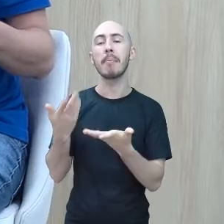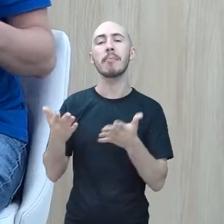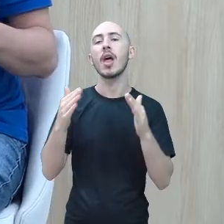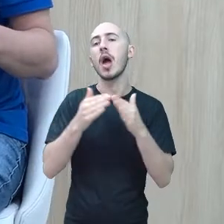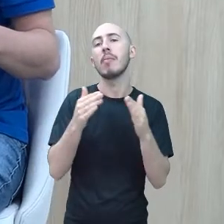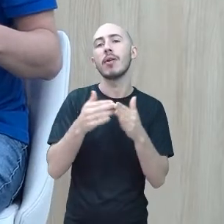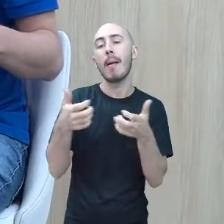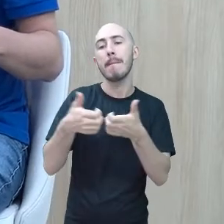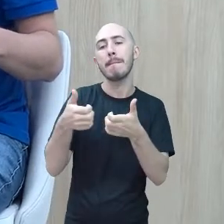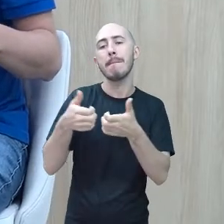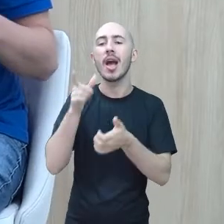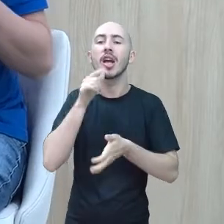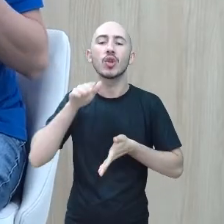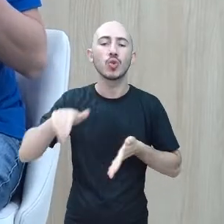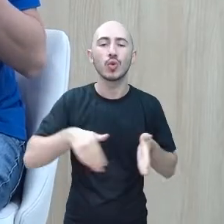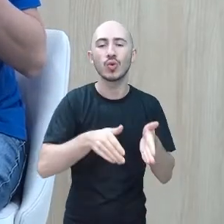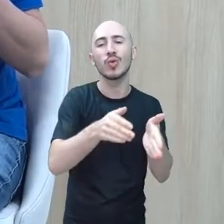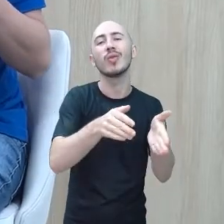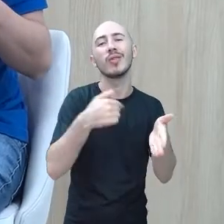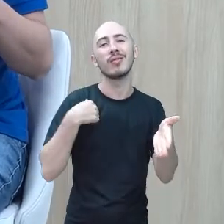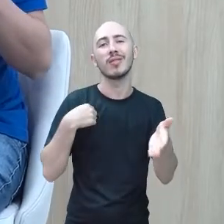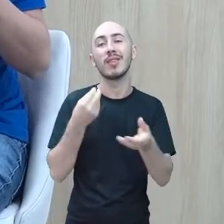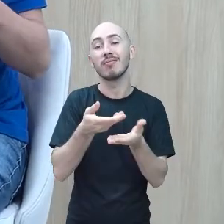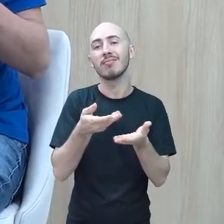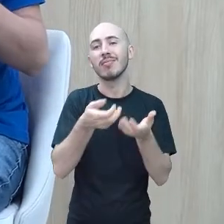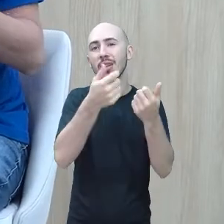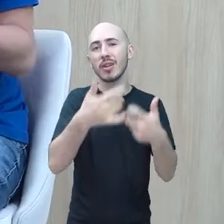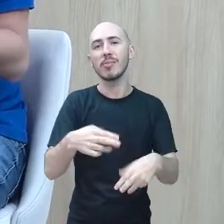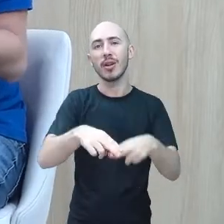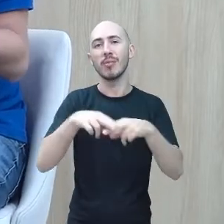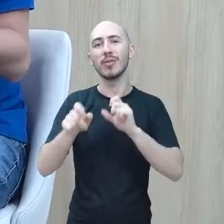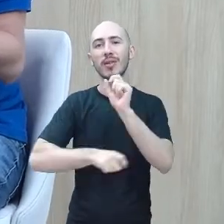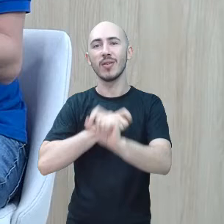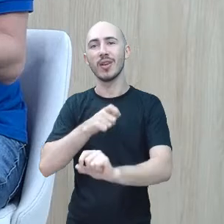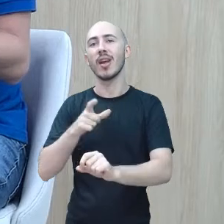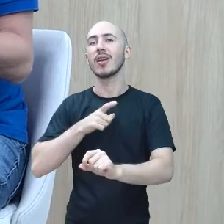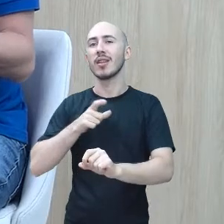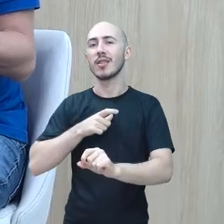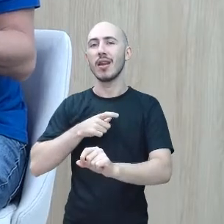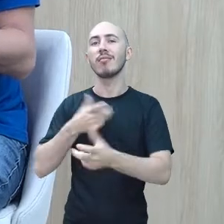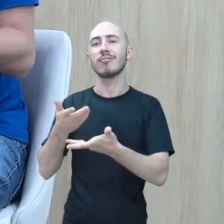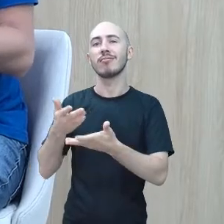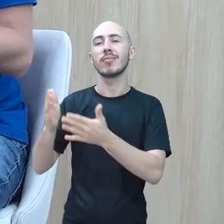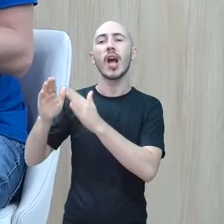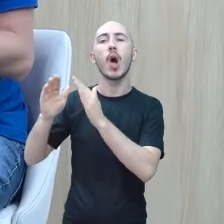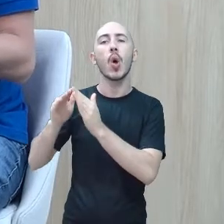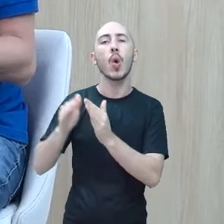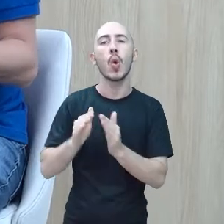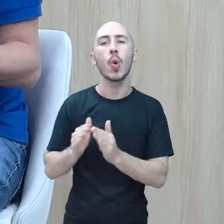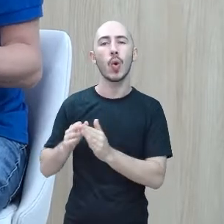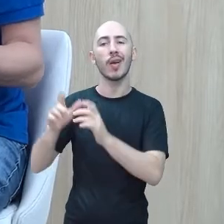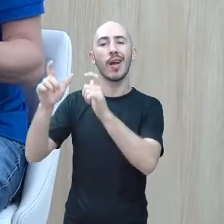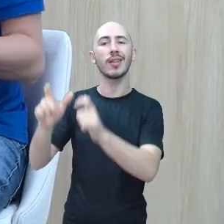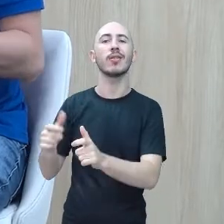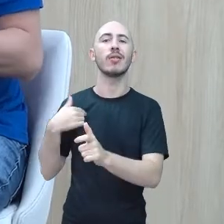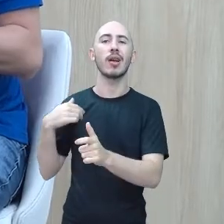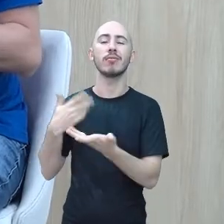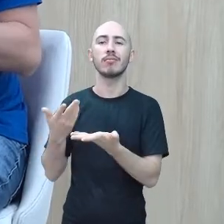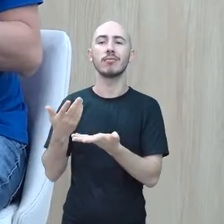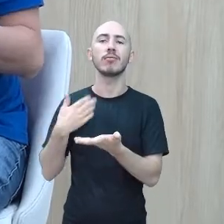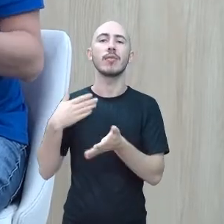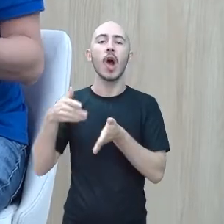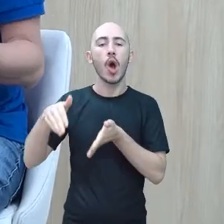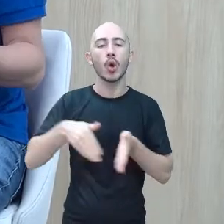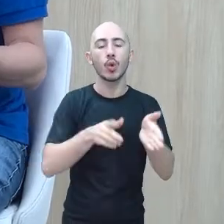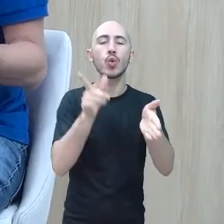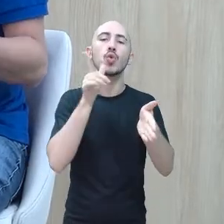ribeirinhas, que inclusive explica um pouco do surgimento de alguns dos povoamentos em torno do rio Capibaribe, né,